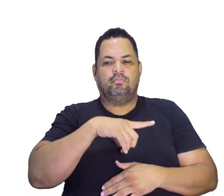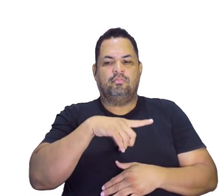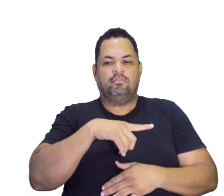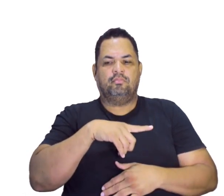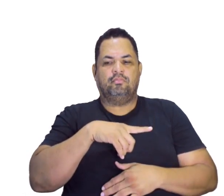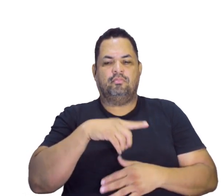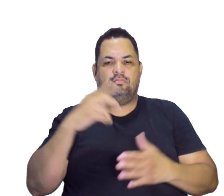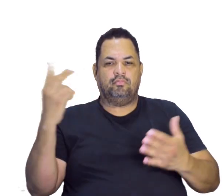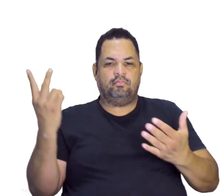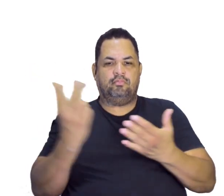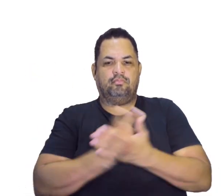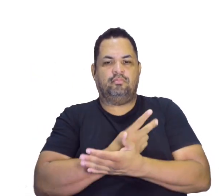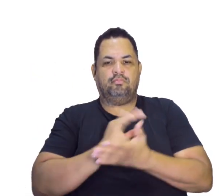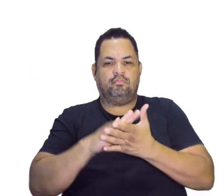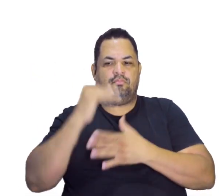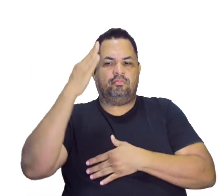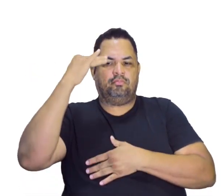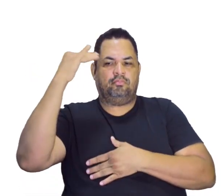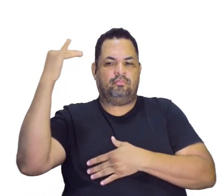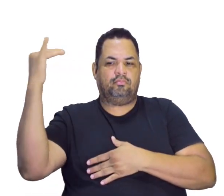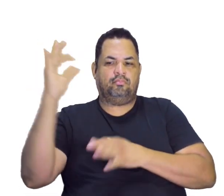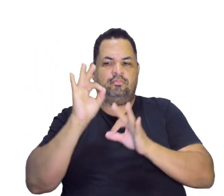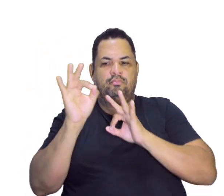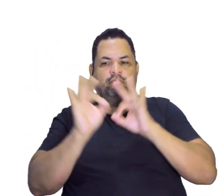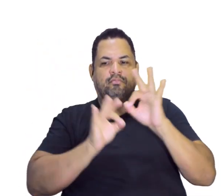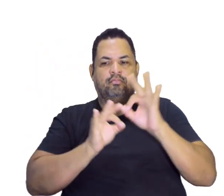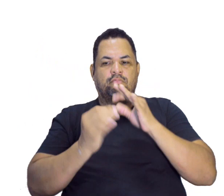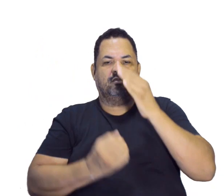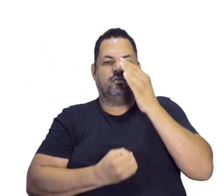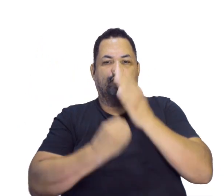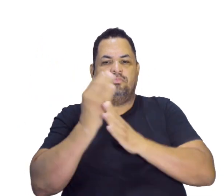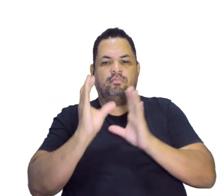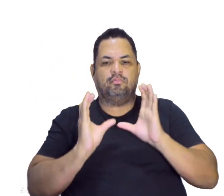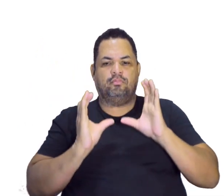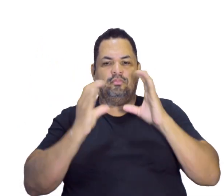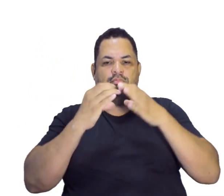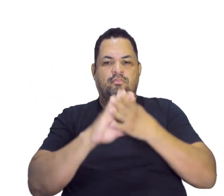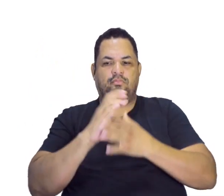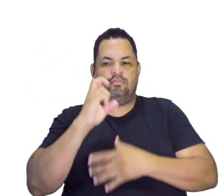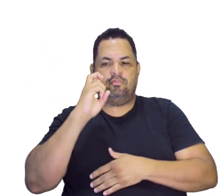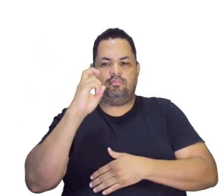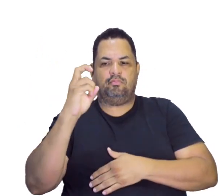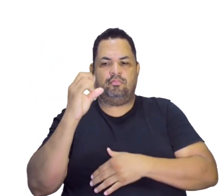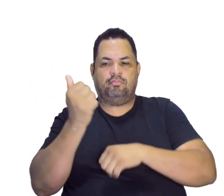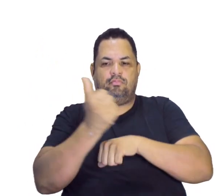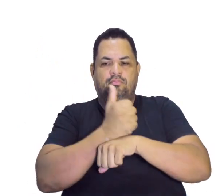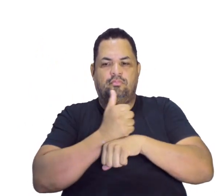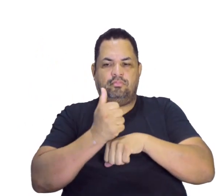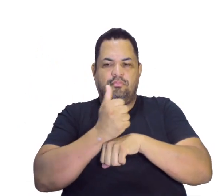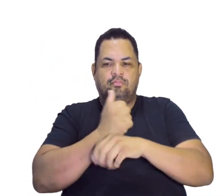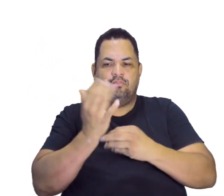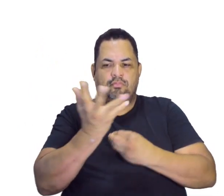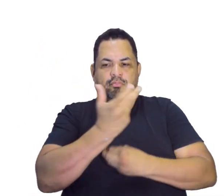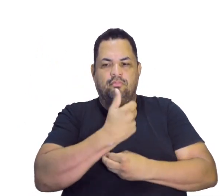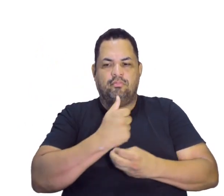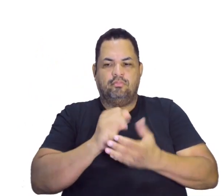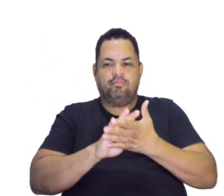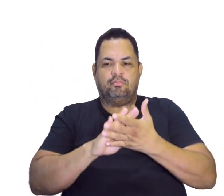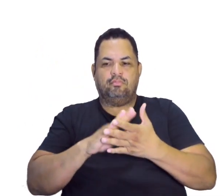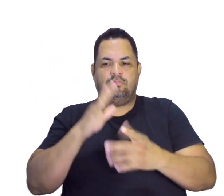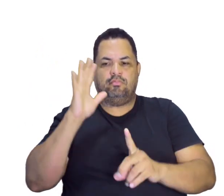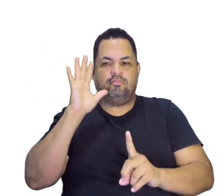também o famoso, né, a formação do famoso Grupo dos Cinco. Foram artistas mais influentes,